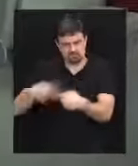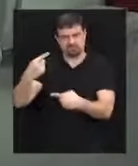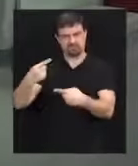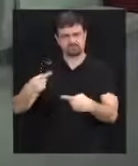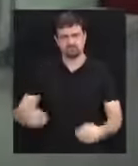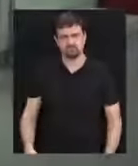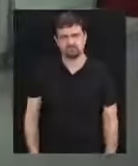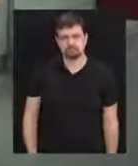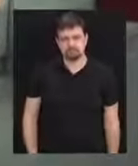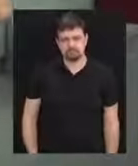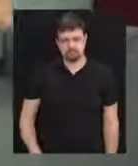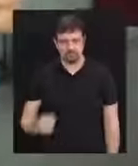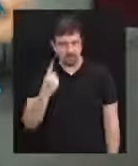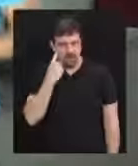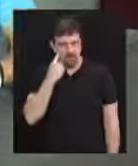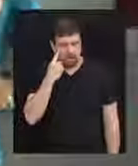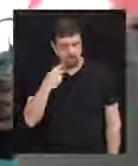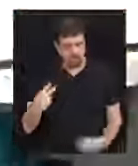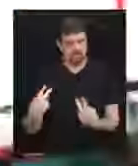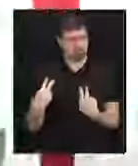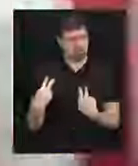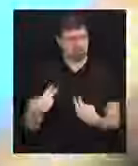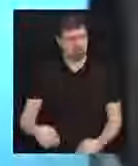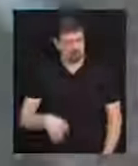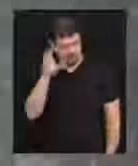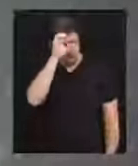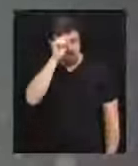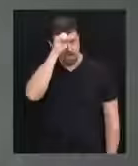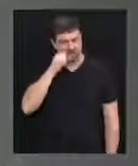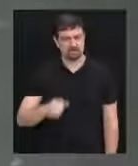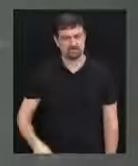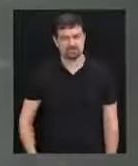vai ver só. Fica de olho.